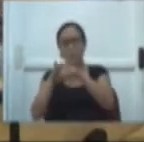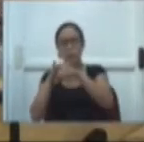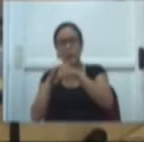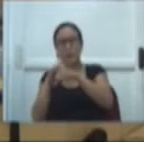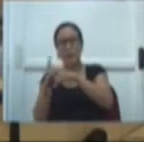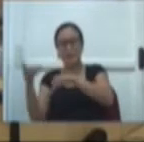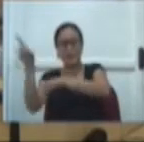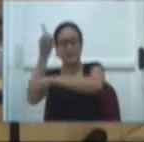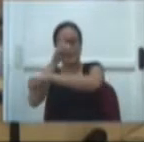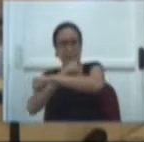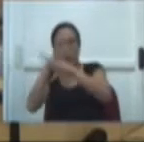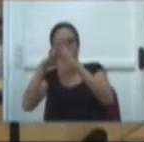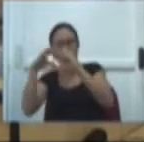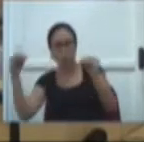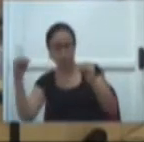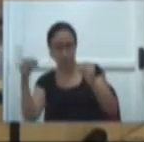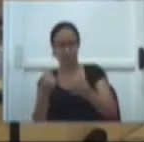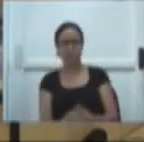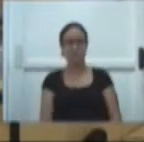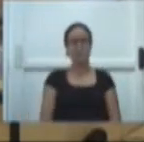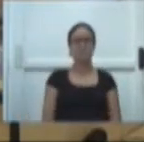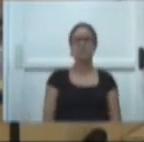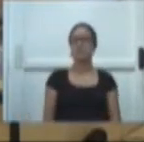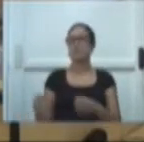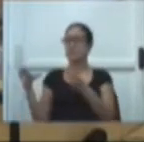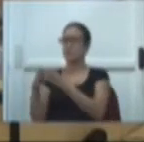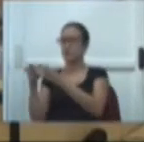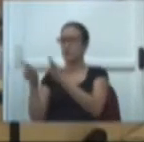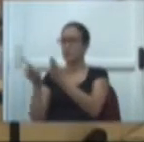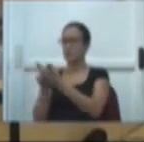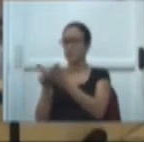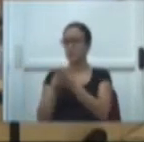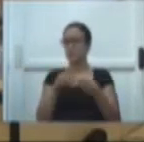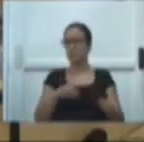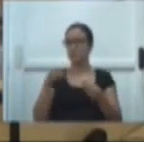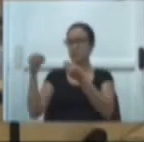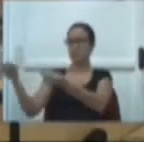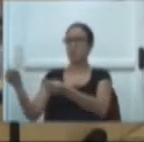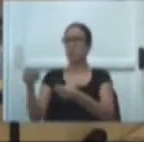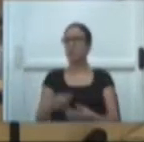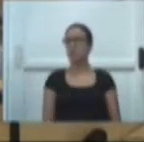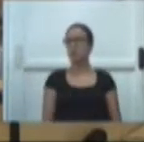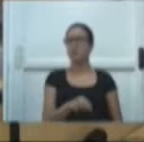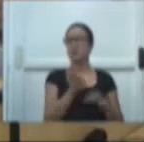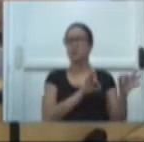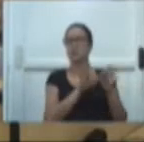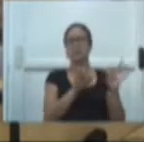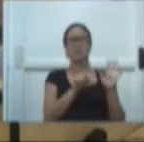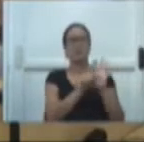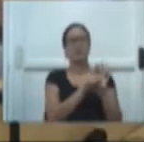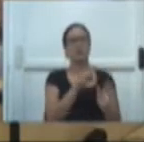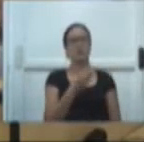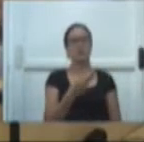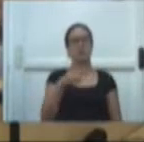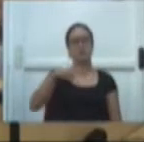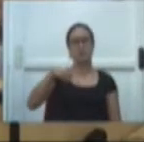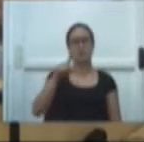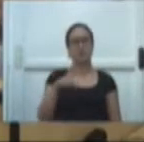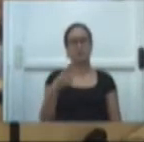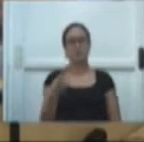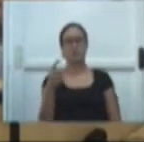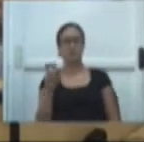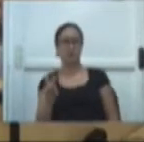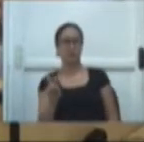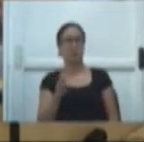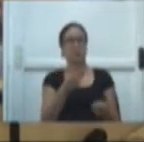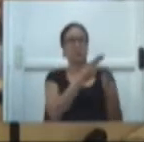Encaminhe-se às comissões competentes. Projeto de Lei 37/2015, autor vereador José Couto